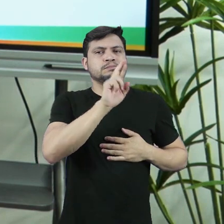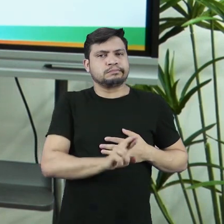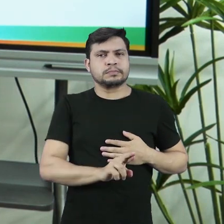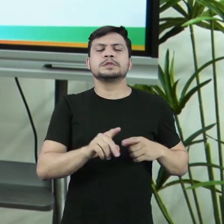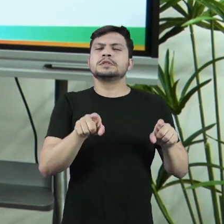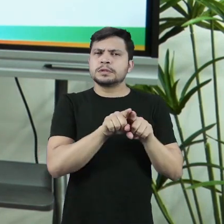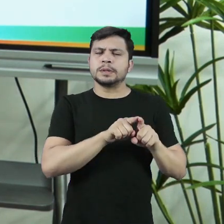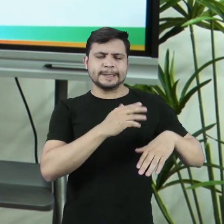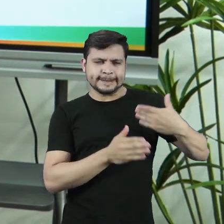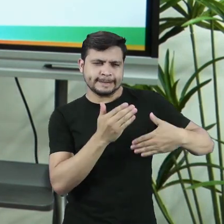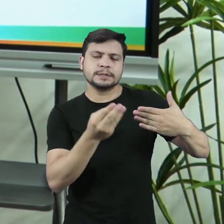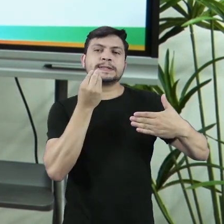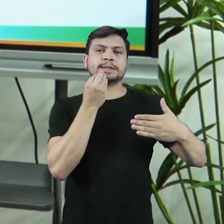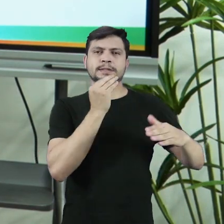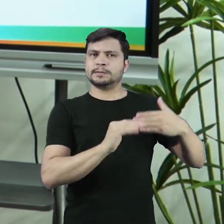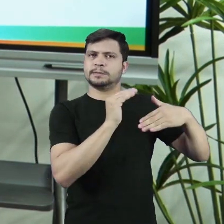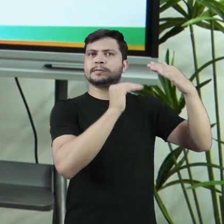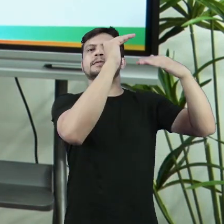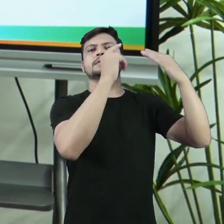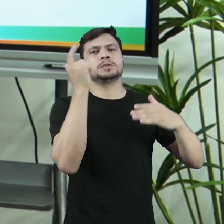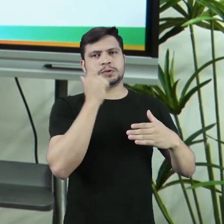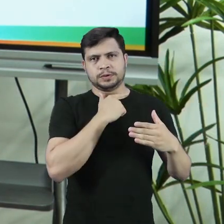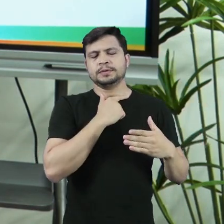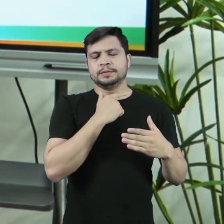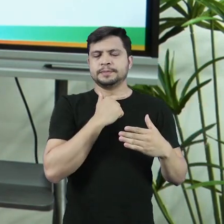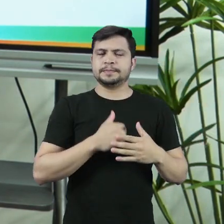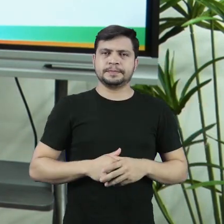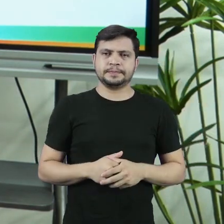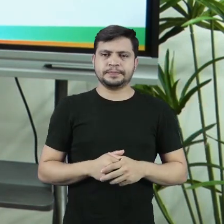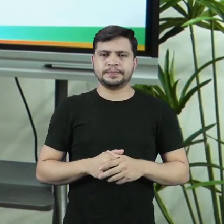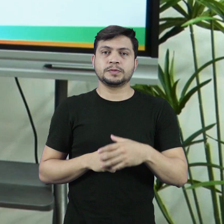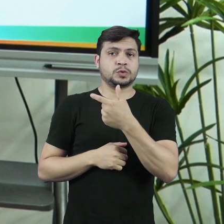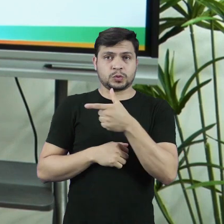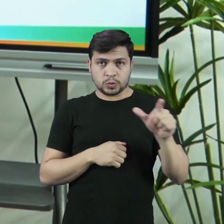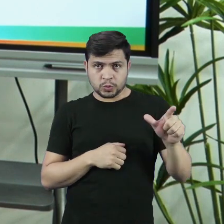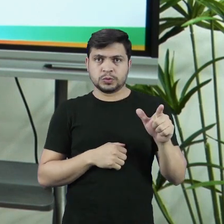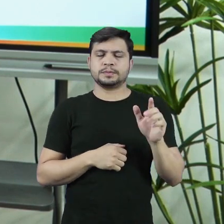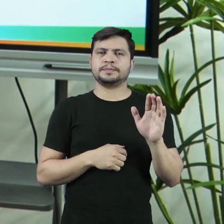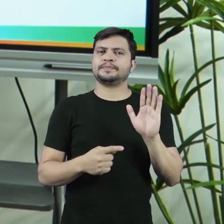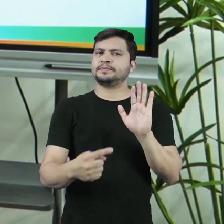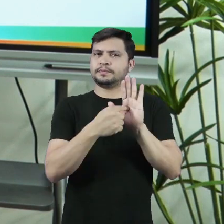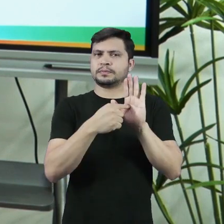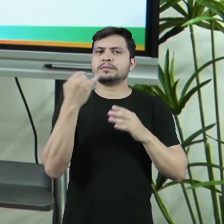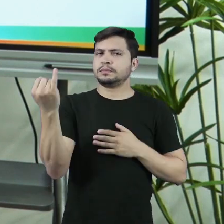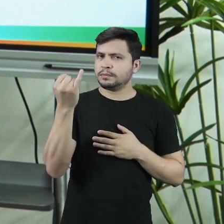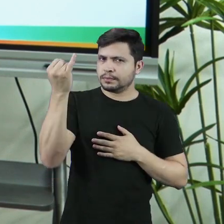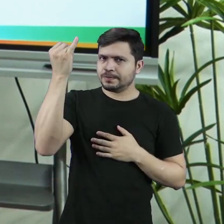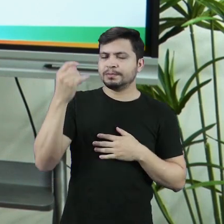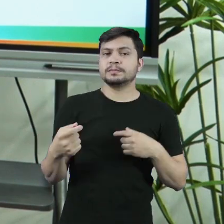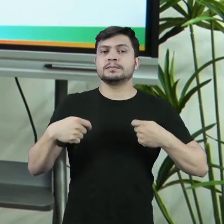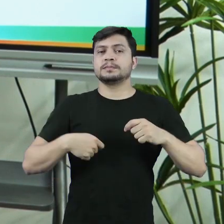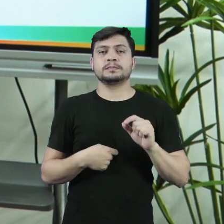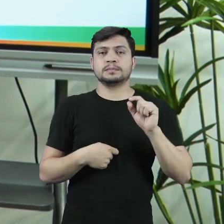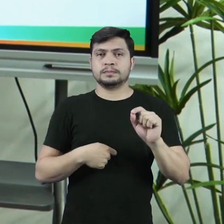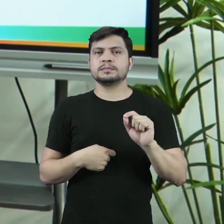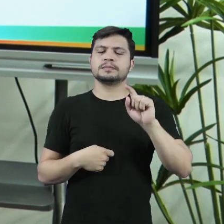destruição. Outro ponto super importante que a gente tem que pensar ainda nesse aspecto da Guerra Fria é a